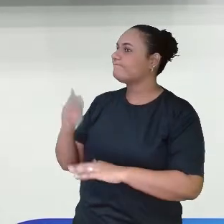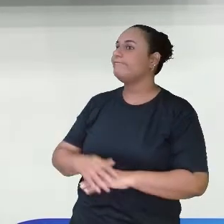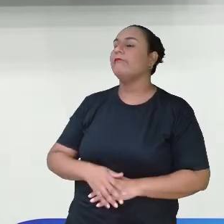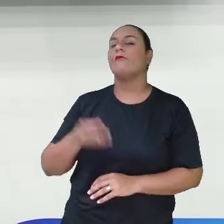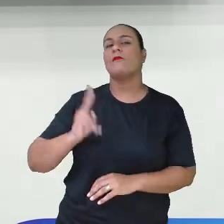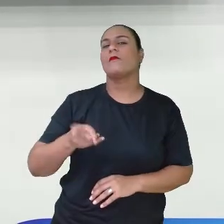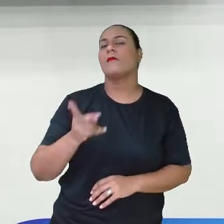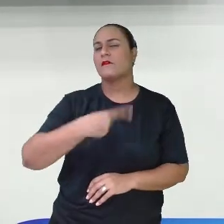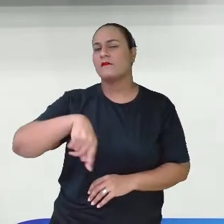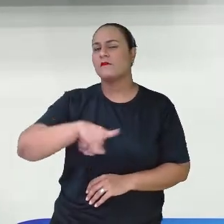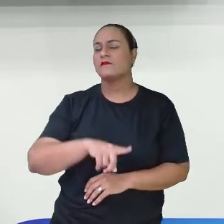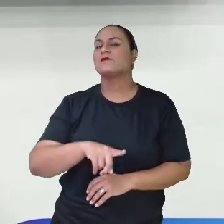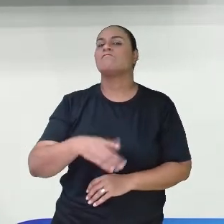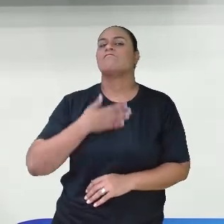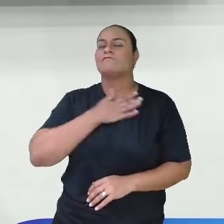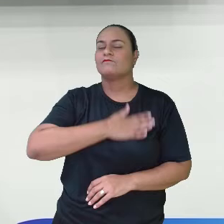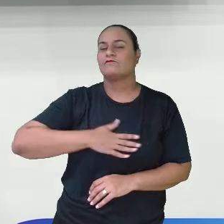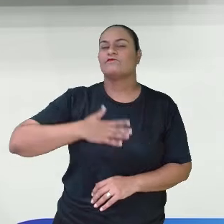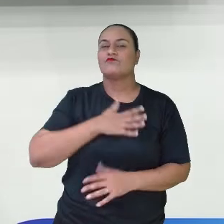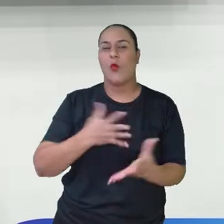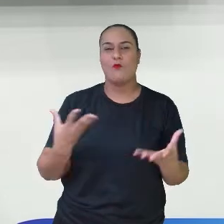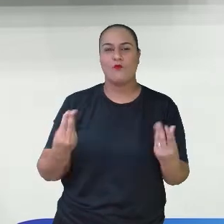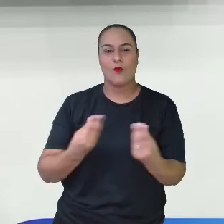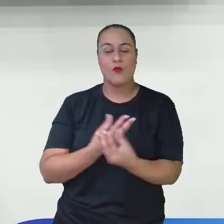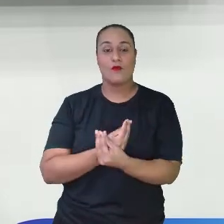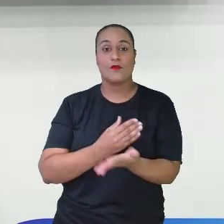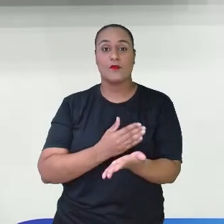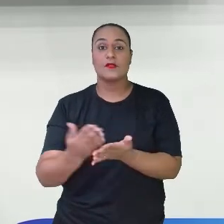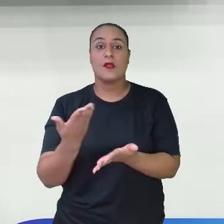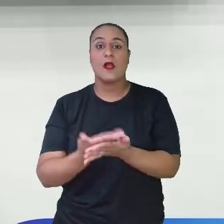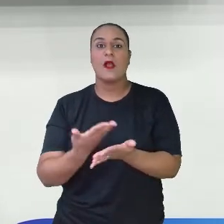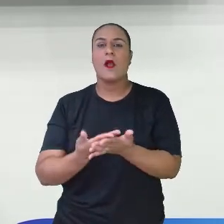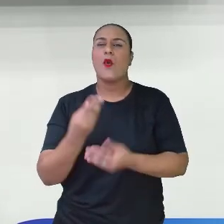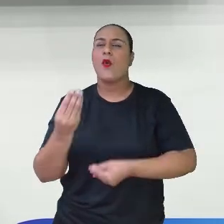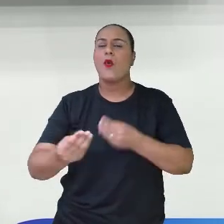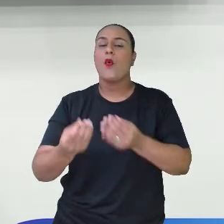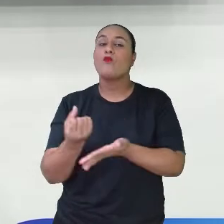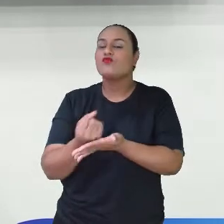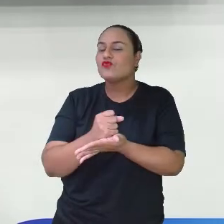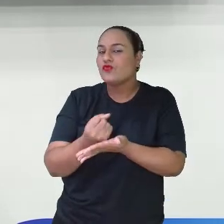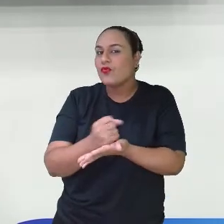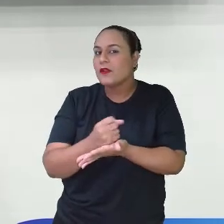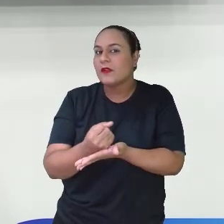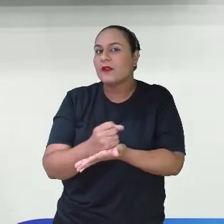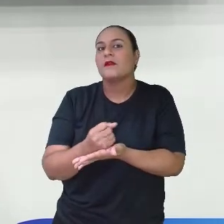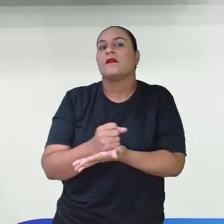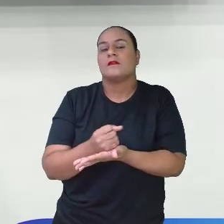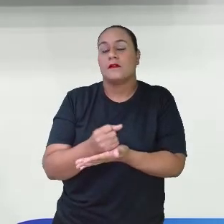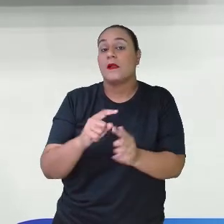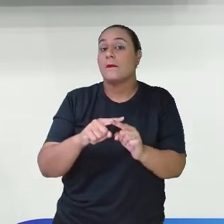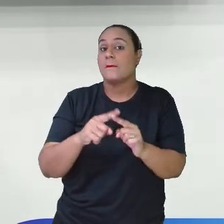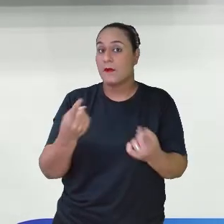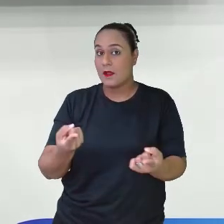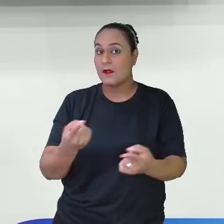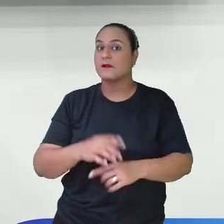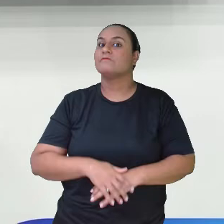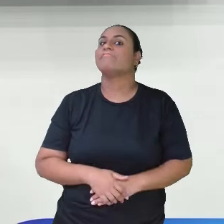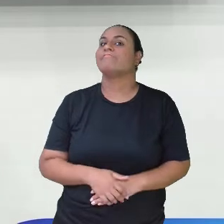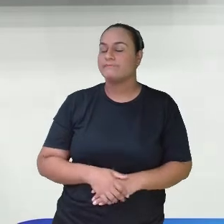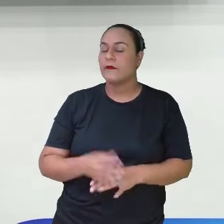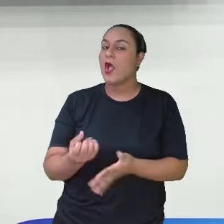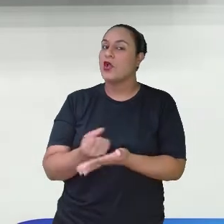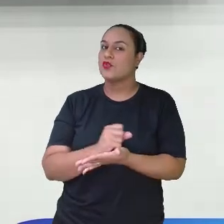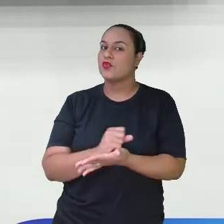vocês vão gostar bastante. A gente vai iniciar a aula hoje com um joguinho, tá? Mas para trabalhar esse